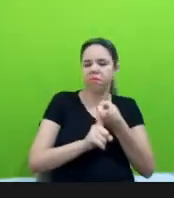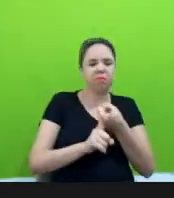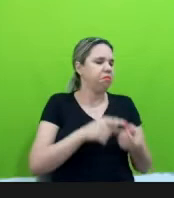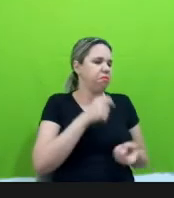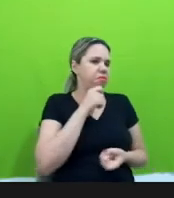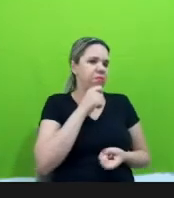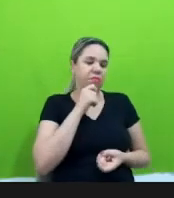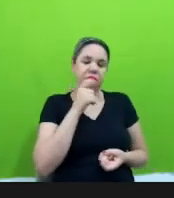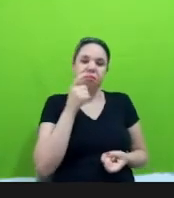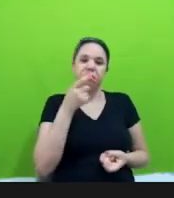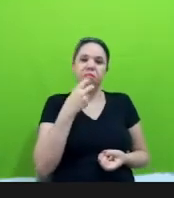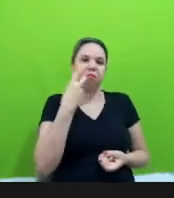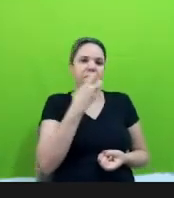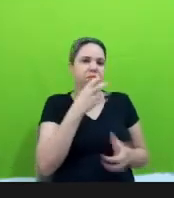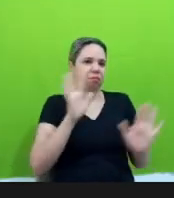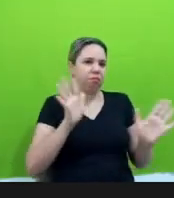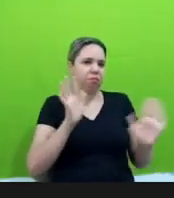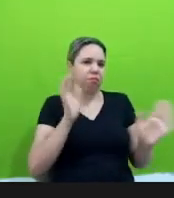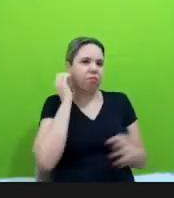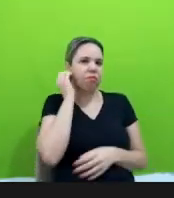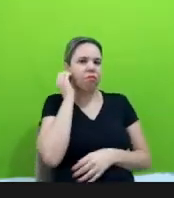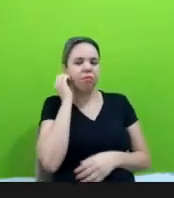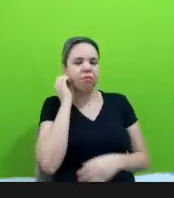advertência a um servidor, nem falo de suspensão.